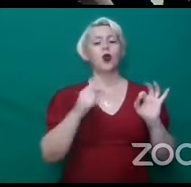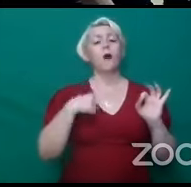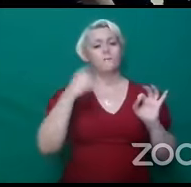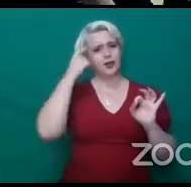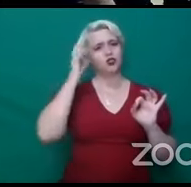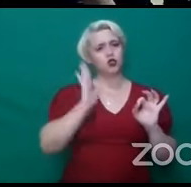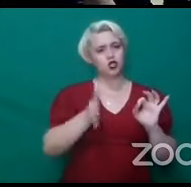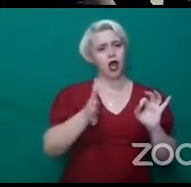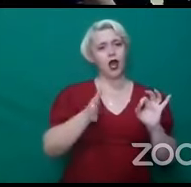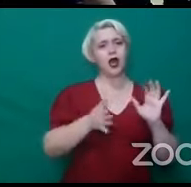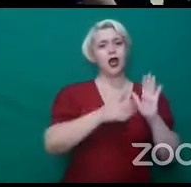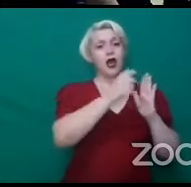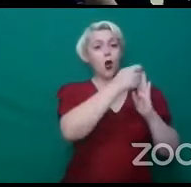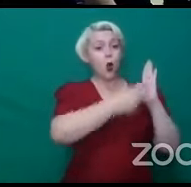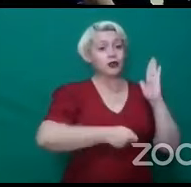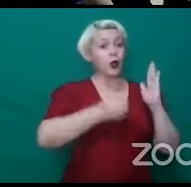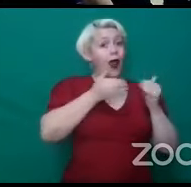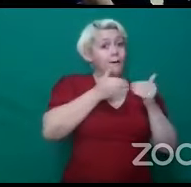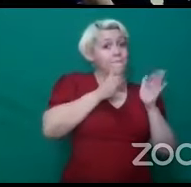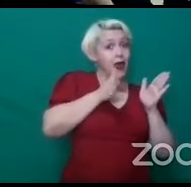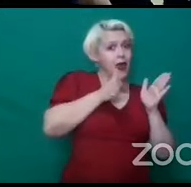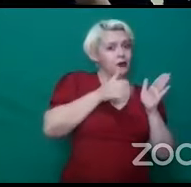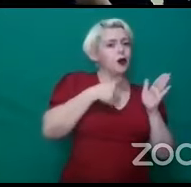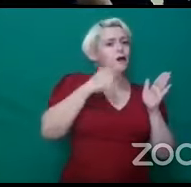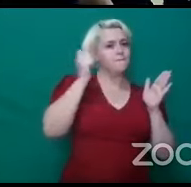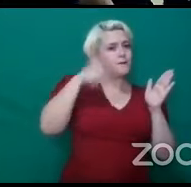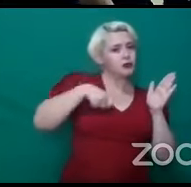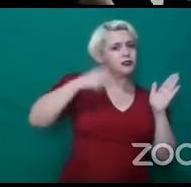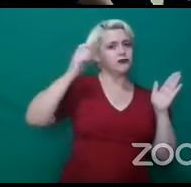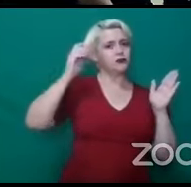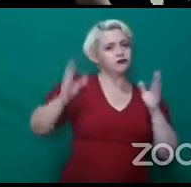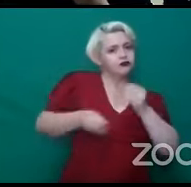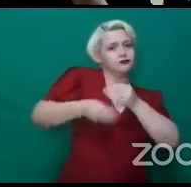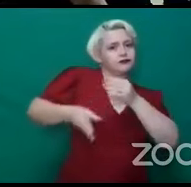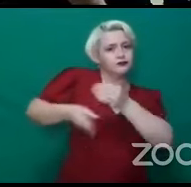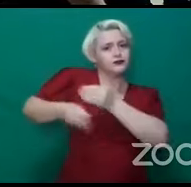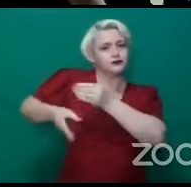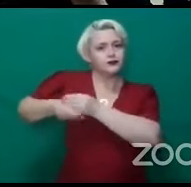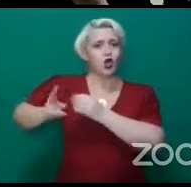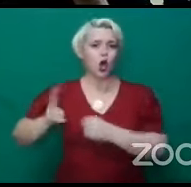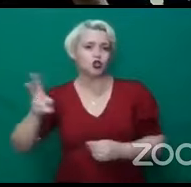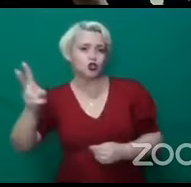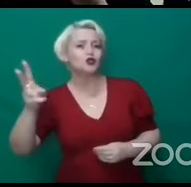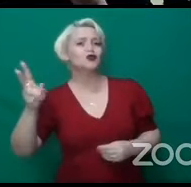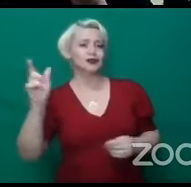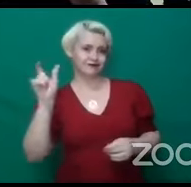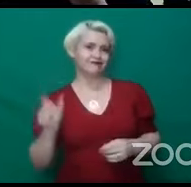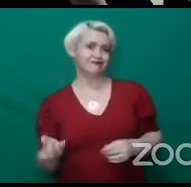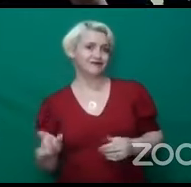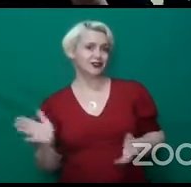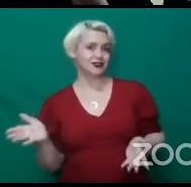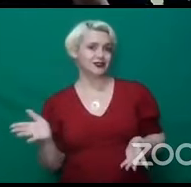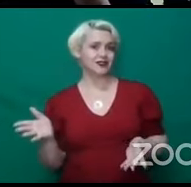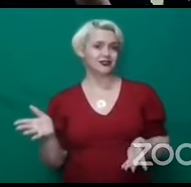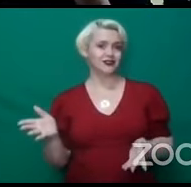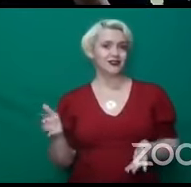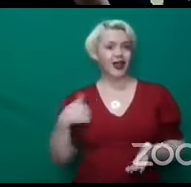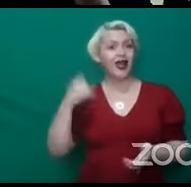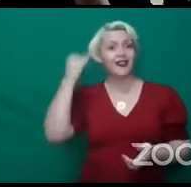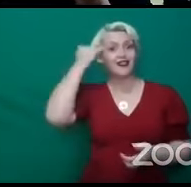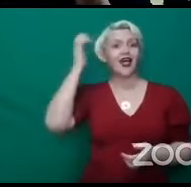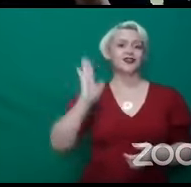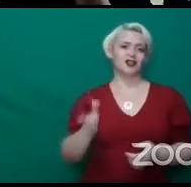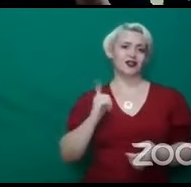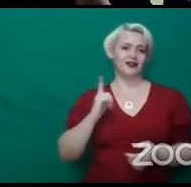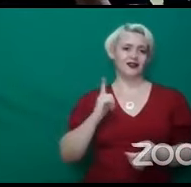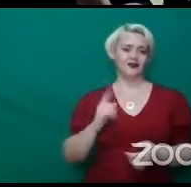assim mesmo, para ver se a gente poderia, né, pensar talvez fazer outra coisa com o personagem assim. A ideia era essa mesmo.